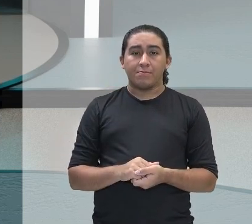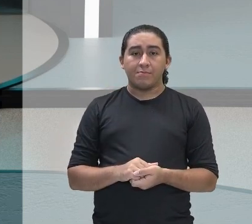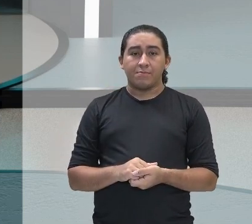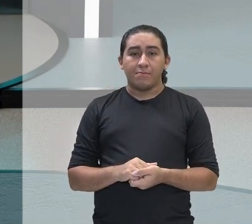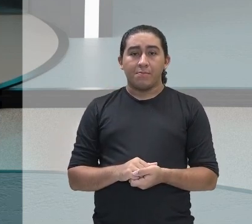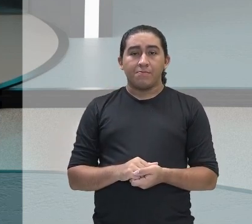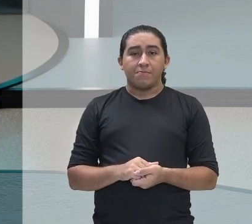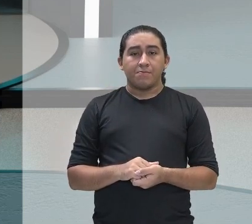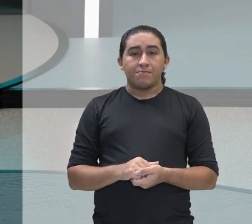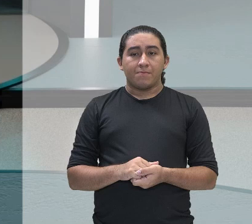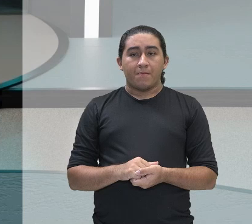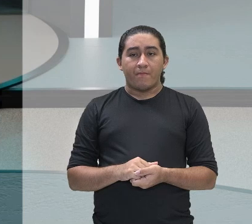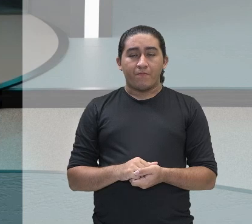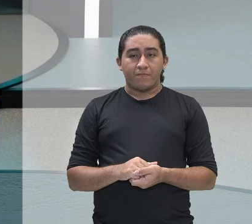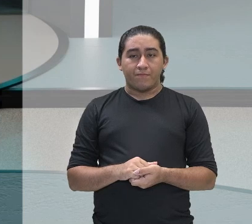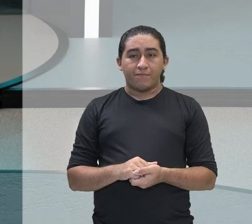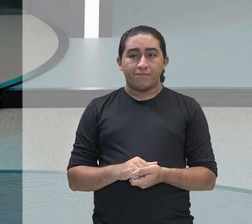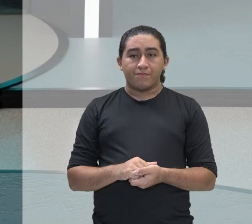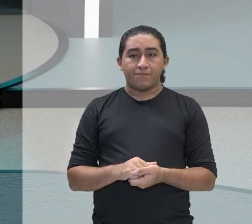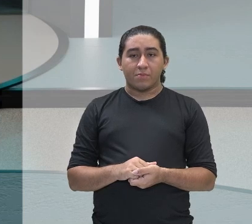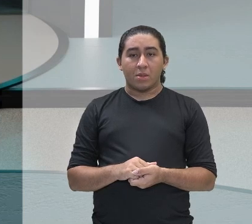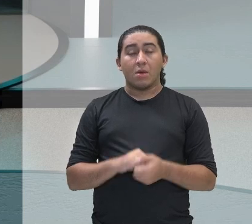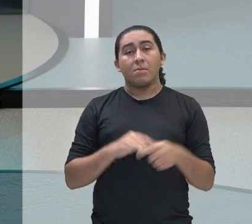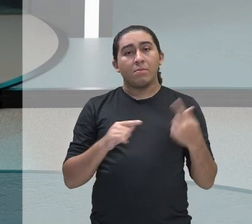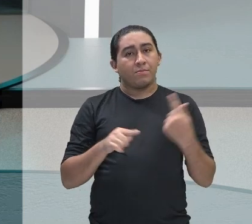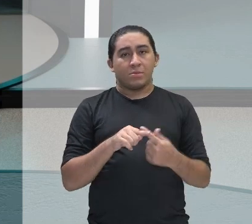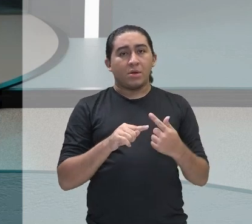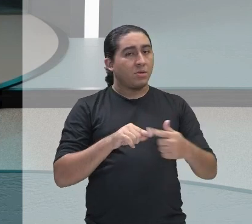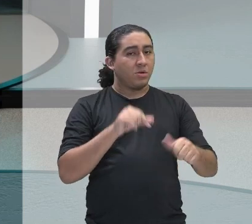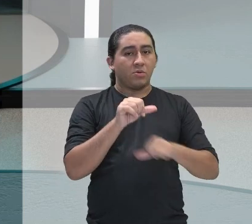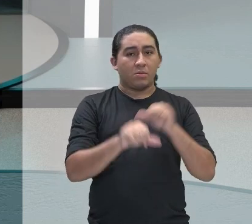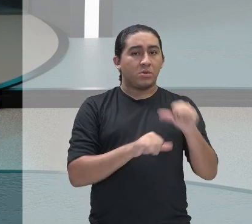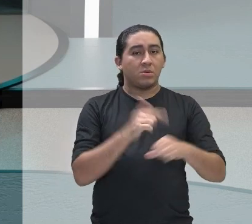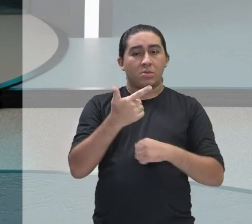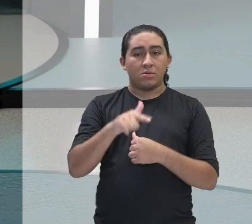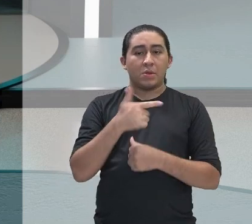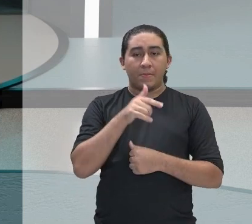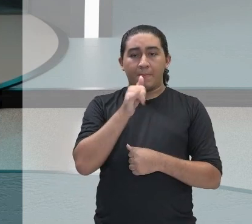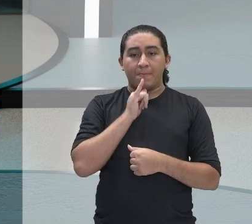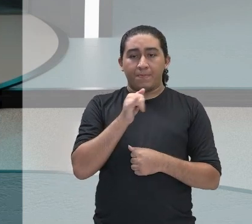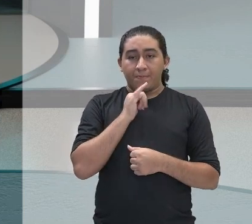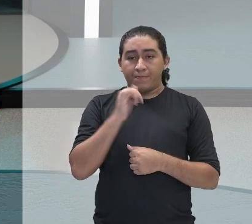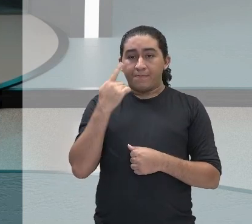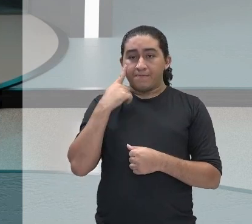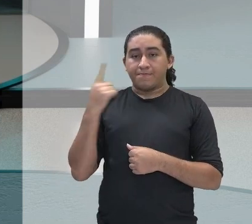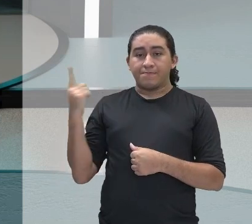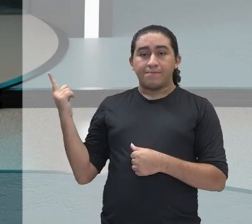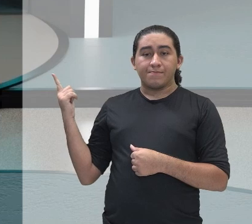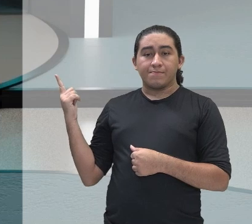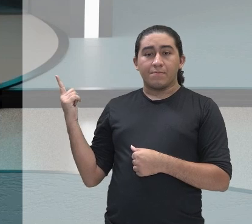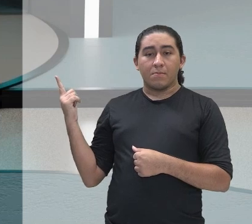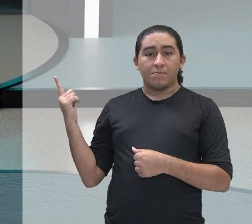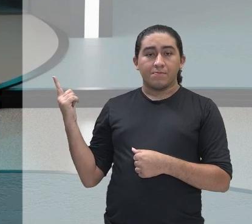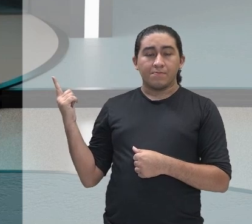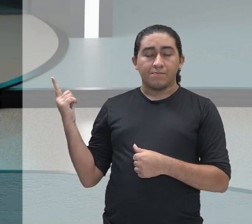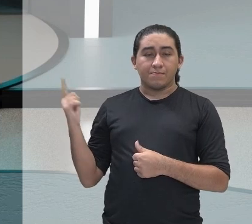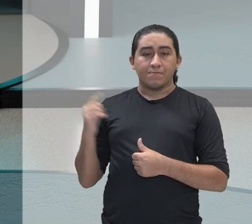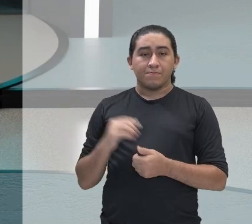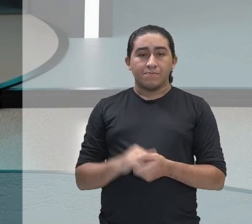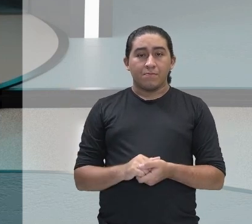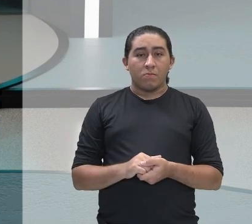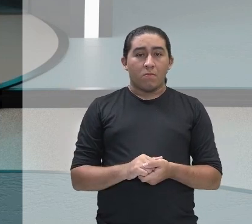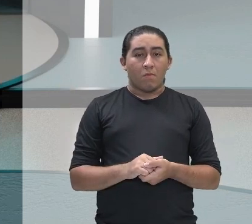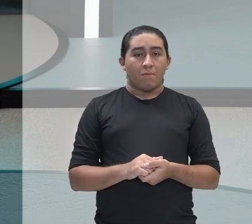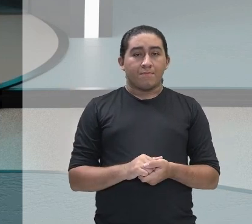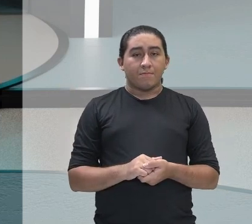Você vai identificar, porque não muda. Veja que casa, olha, caseiro, casebre, casarão e casinha, até